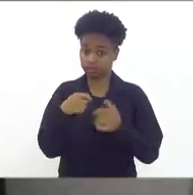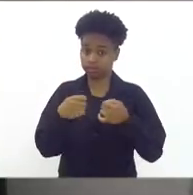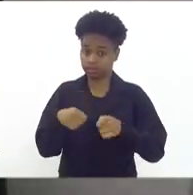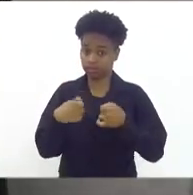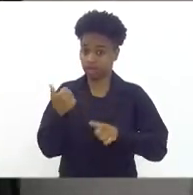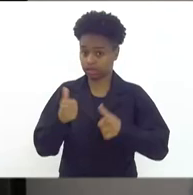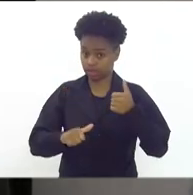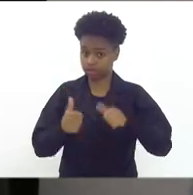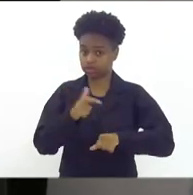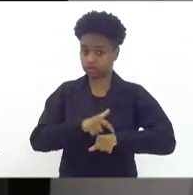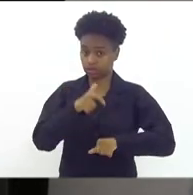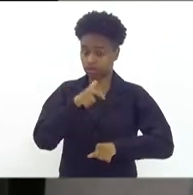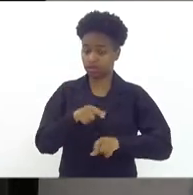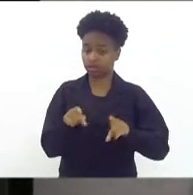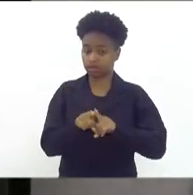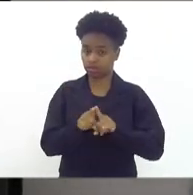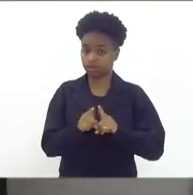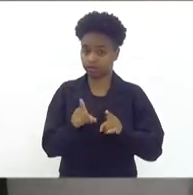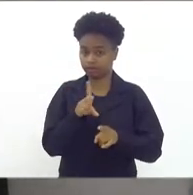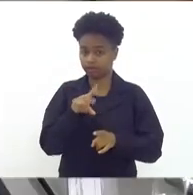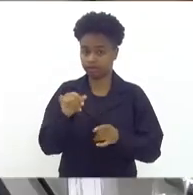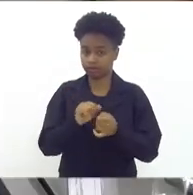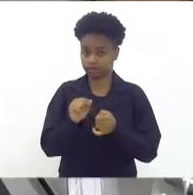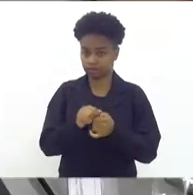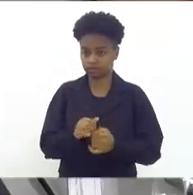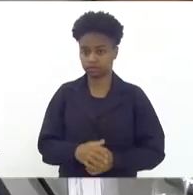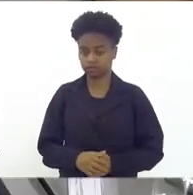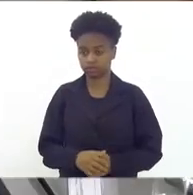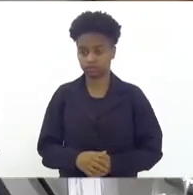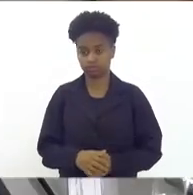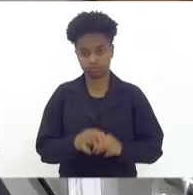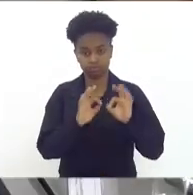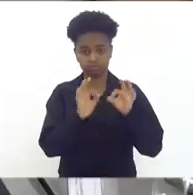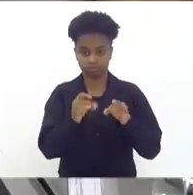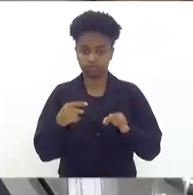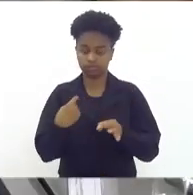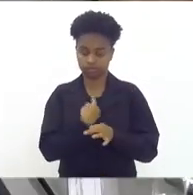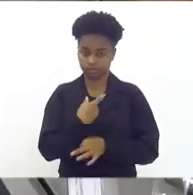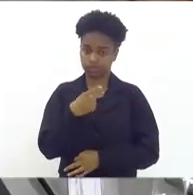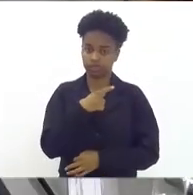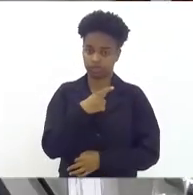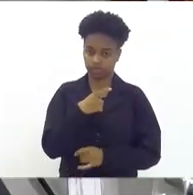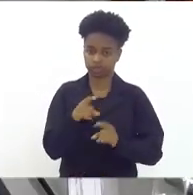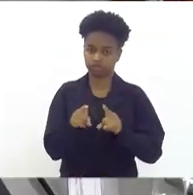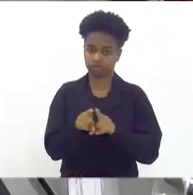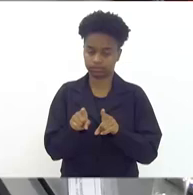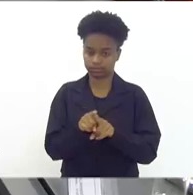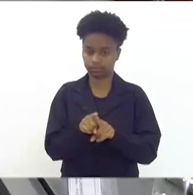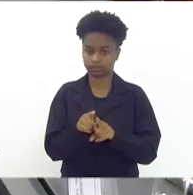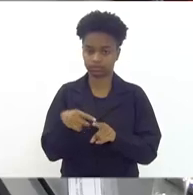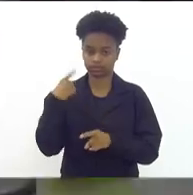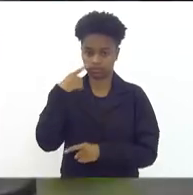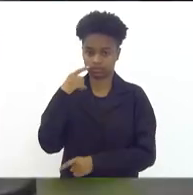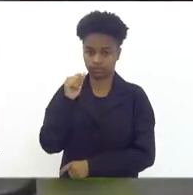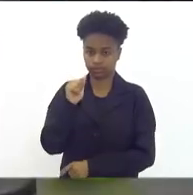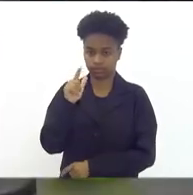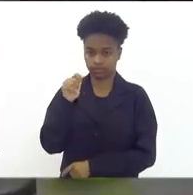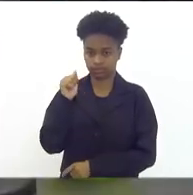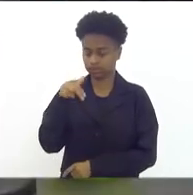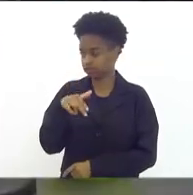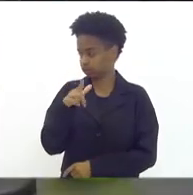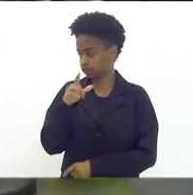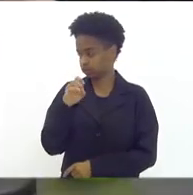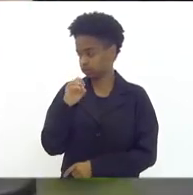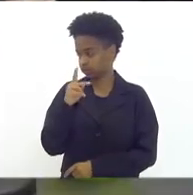essa tramativo exatamente isso que a gente quer inclusive o deputado Alan Lopes fez um